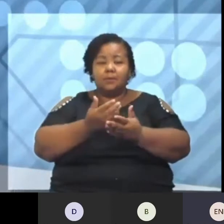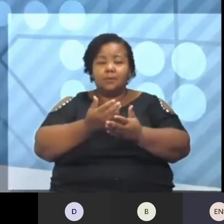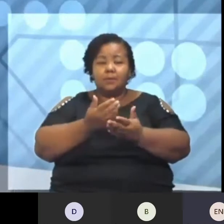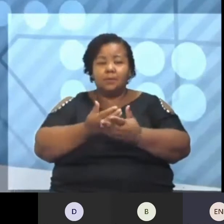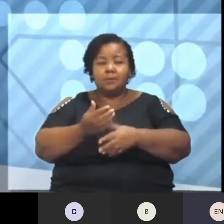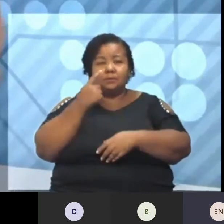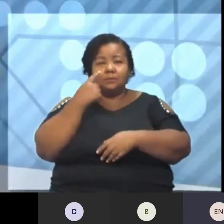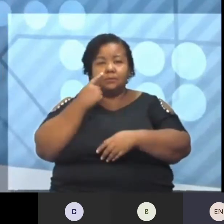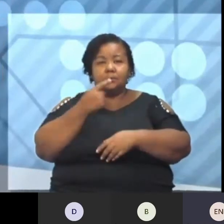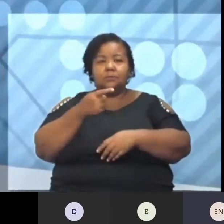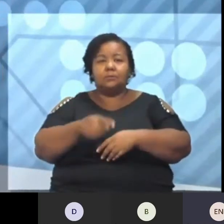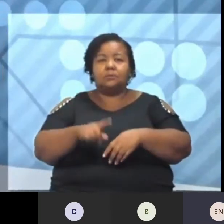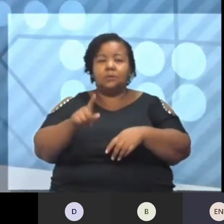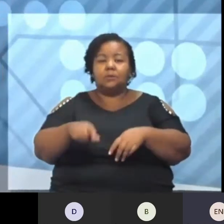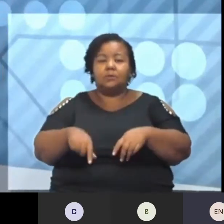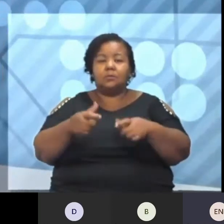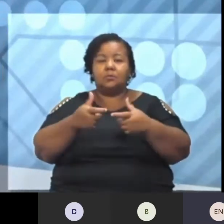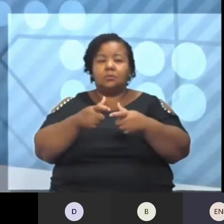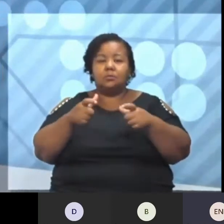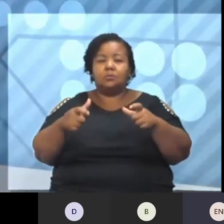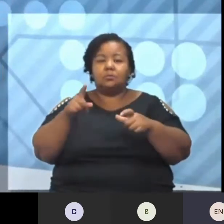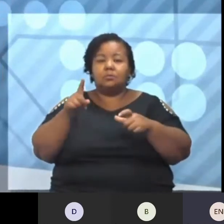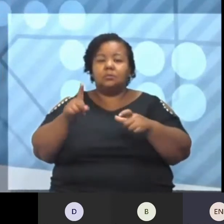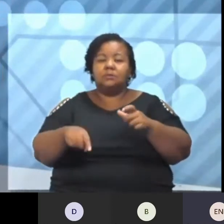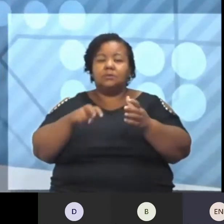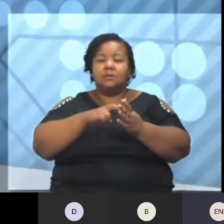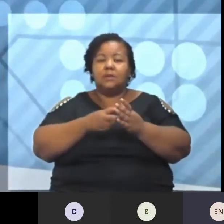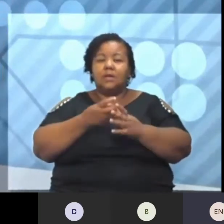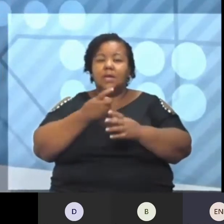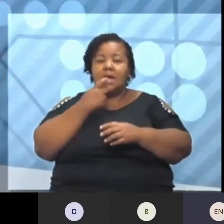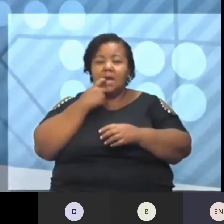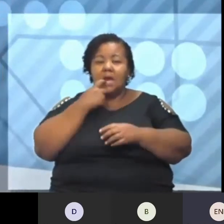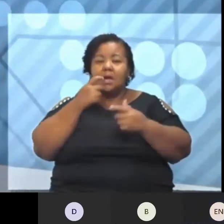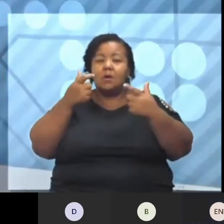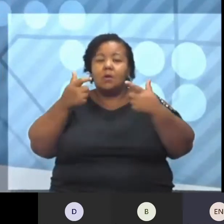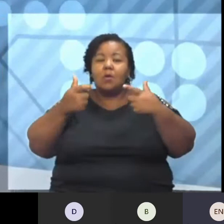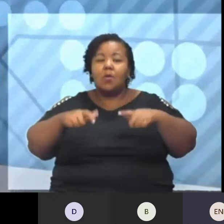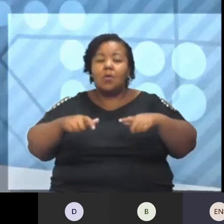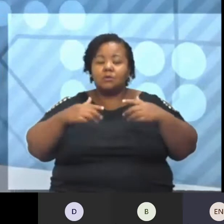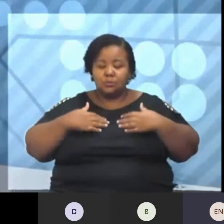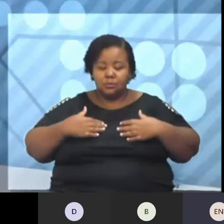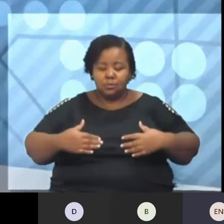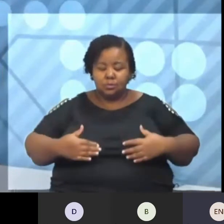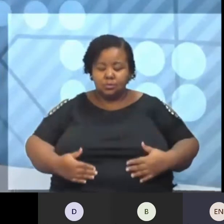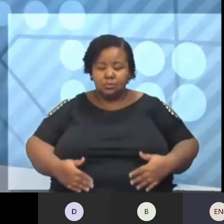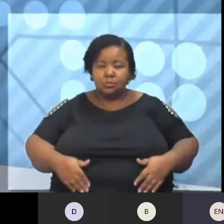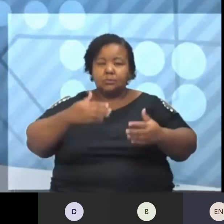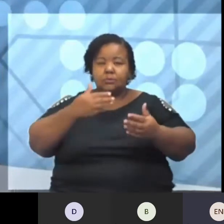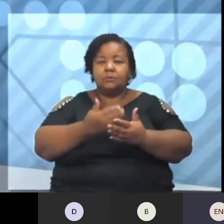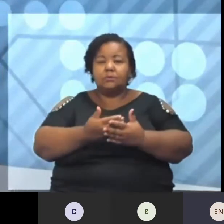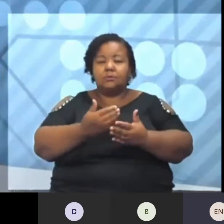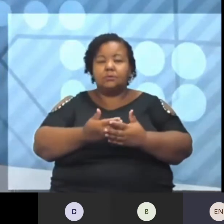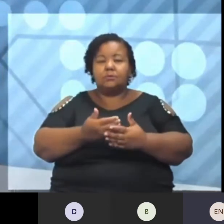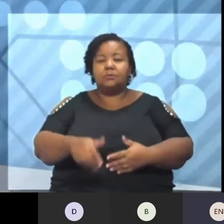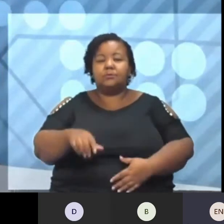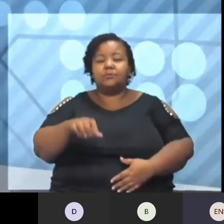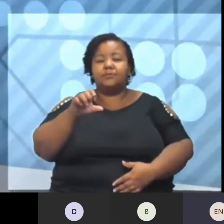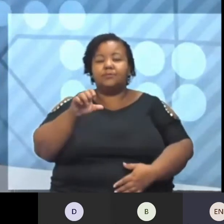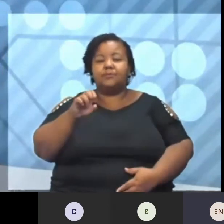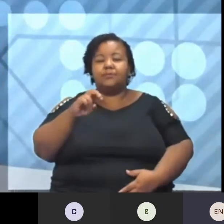verá macroscopicamente o que são os ossos e onde eles se localizam e o estudo histológico. Então, vai